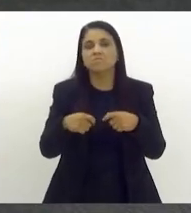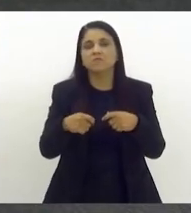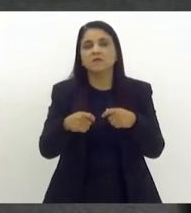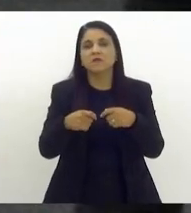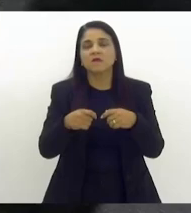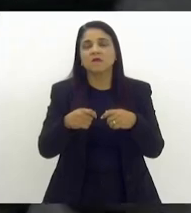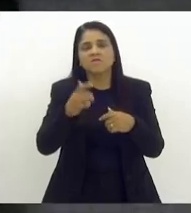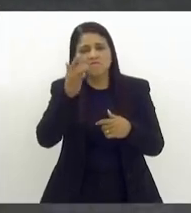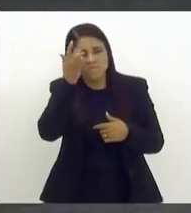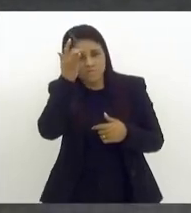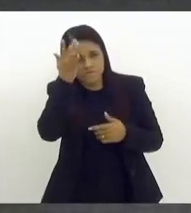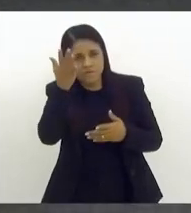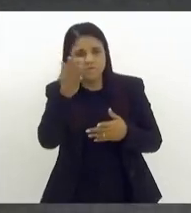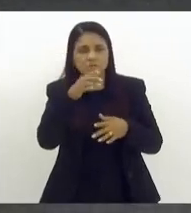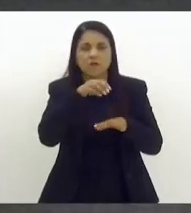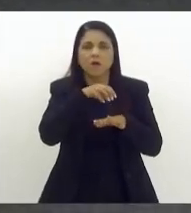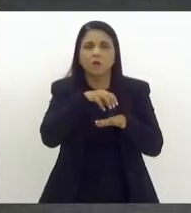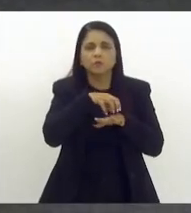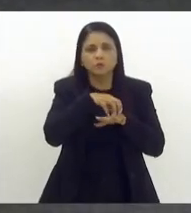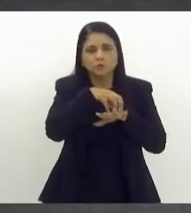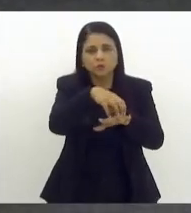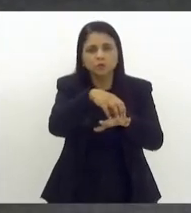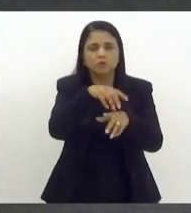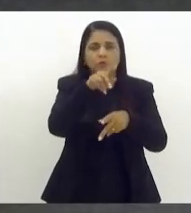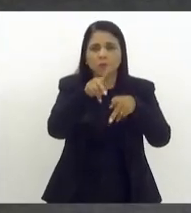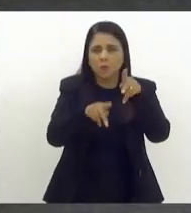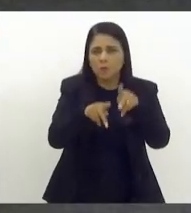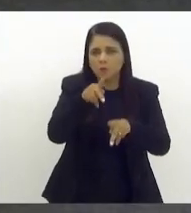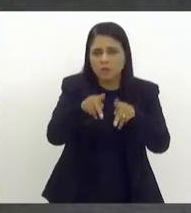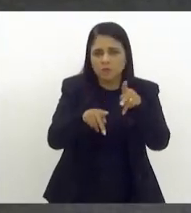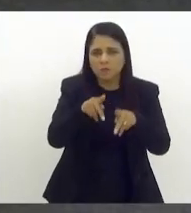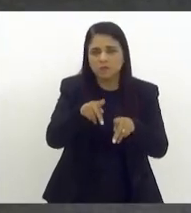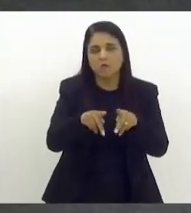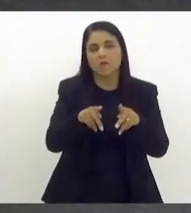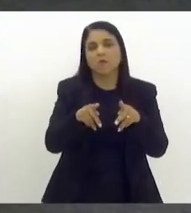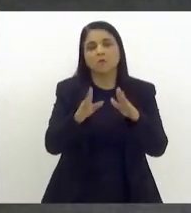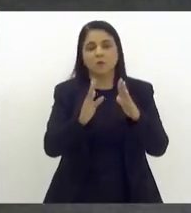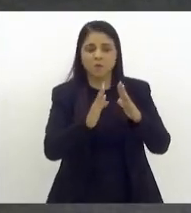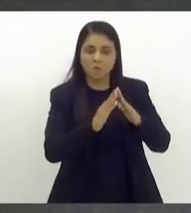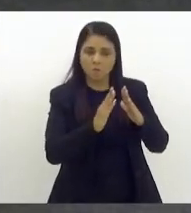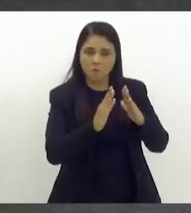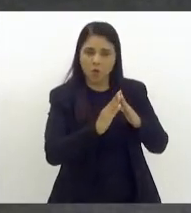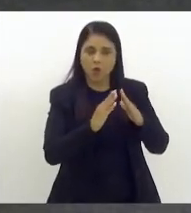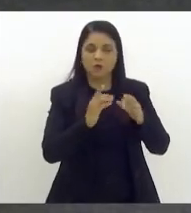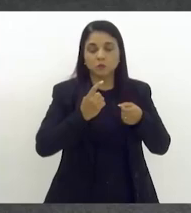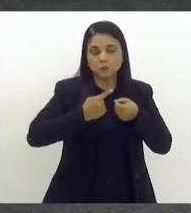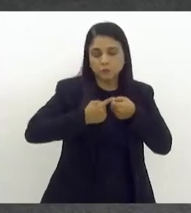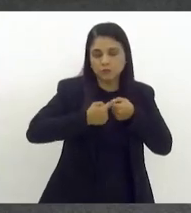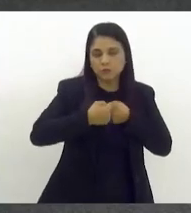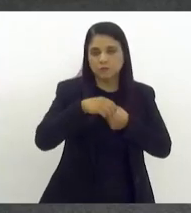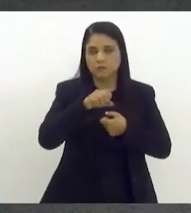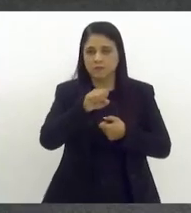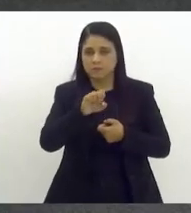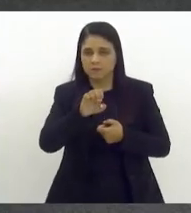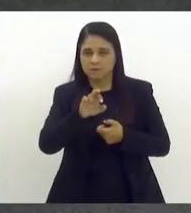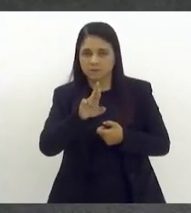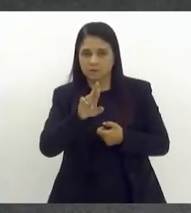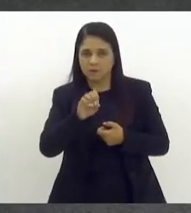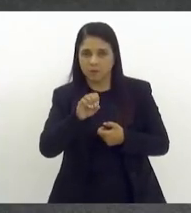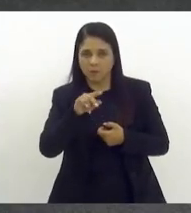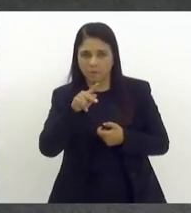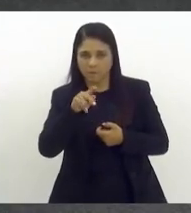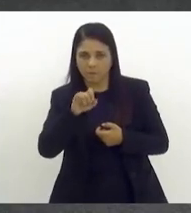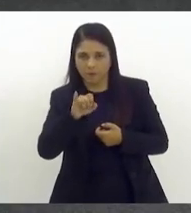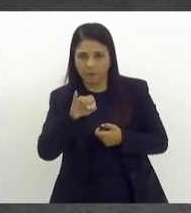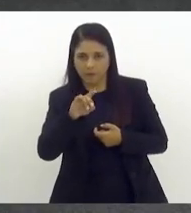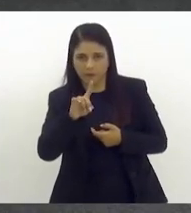facilitar o transporte da população residente no município de Seropédica e também da